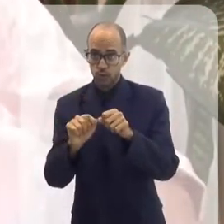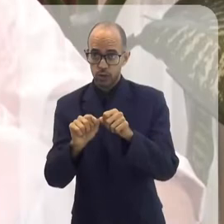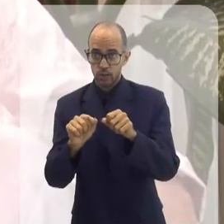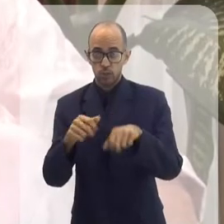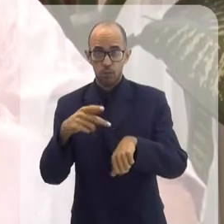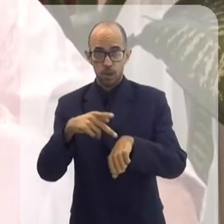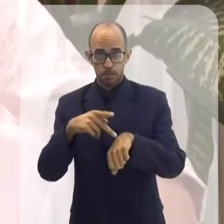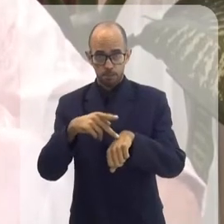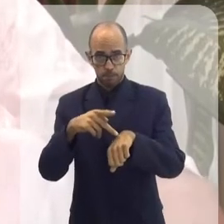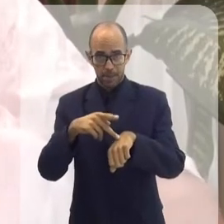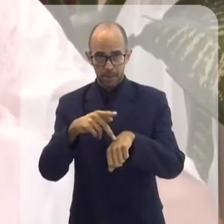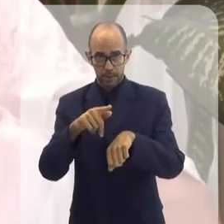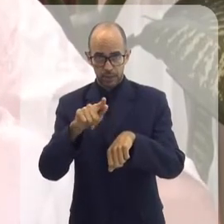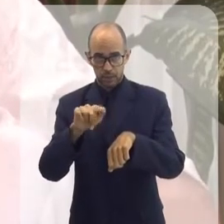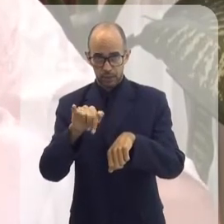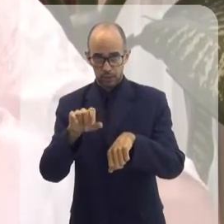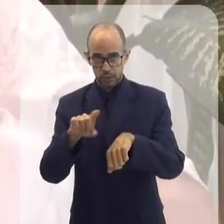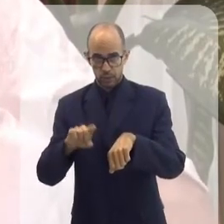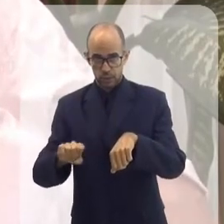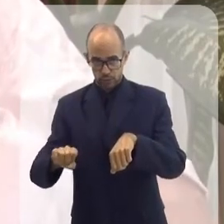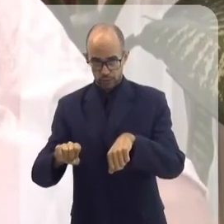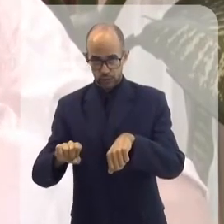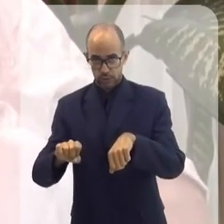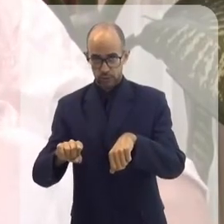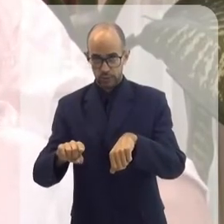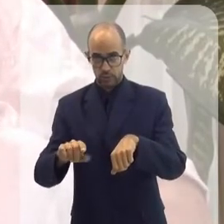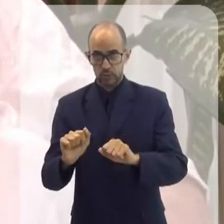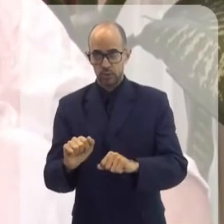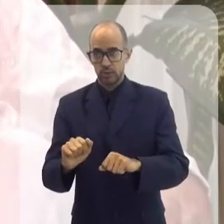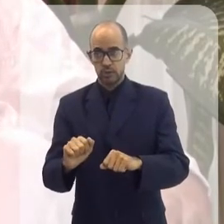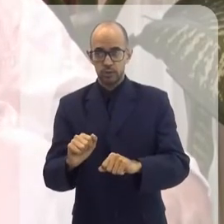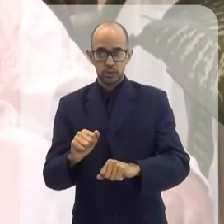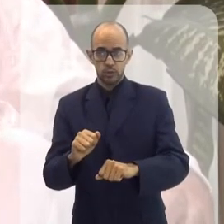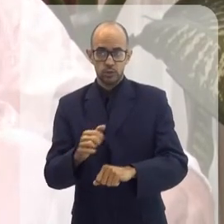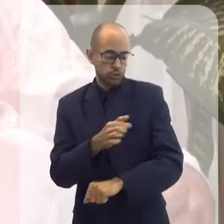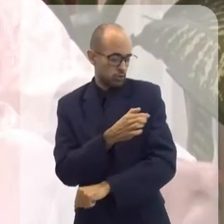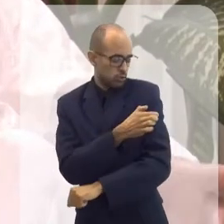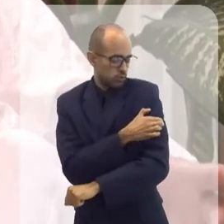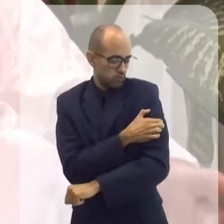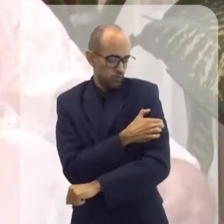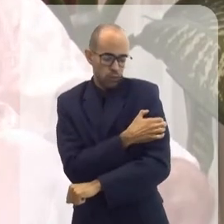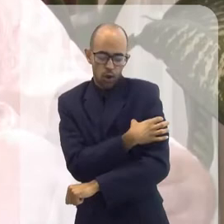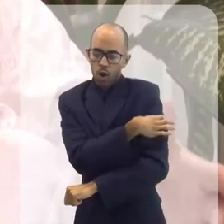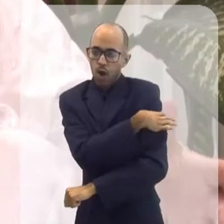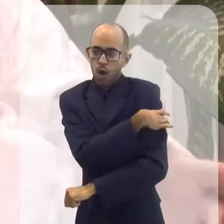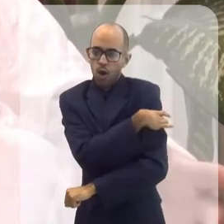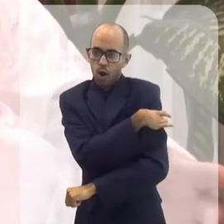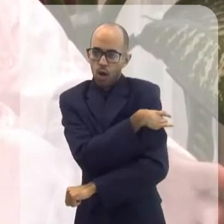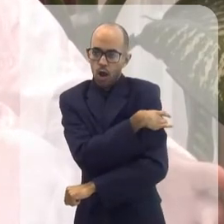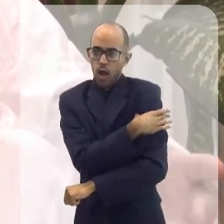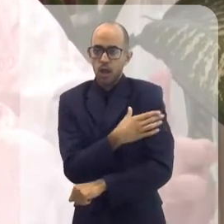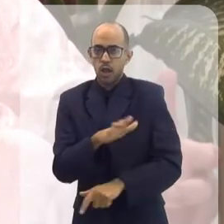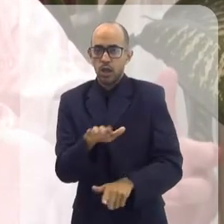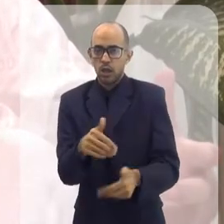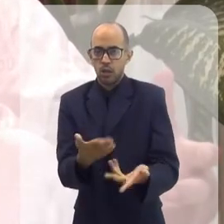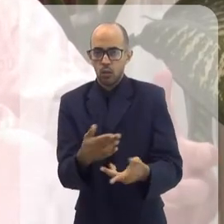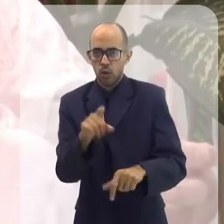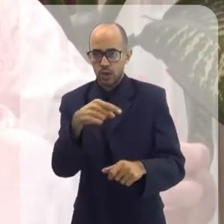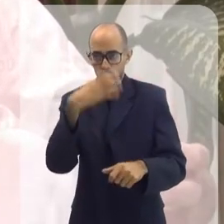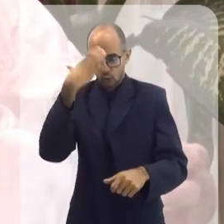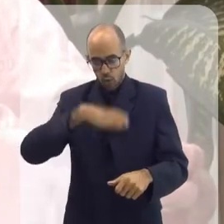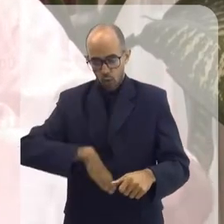o e fuma pedra de Giz mineral onde simbolicamente ritualisticamente